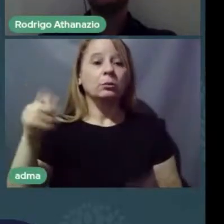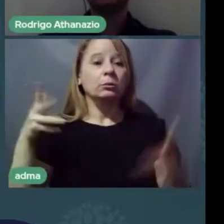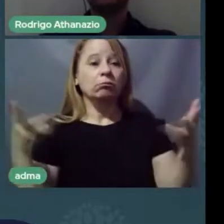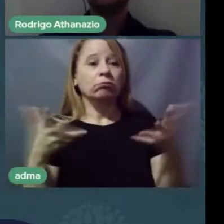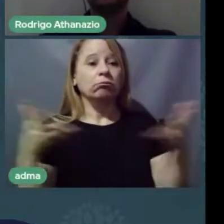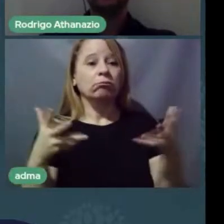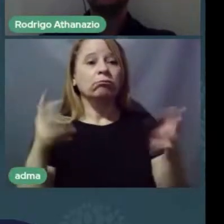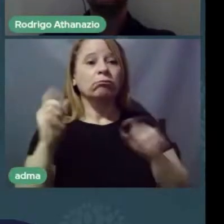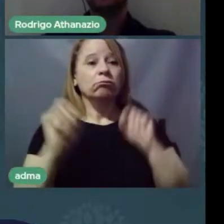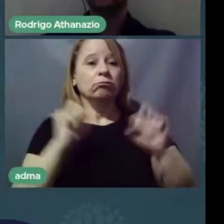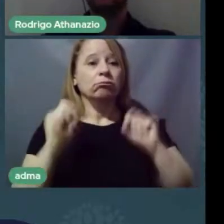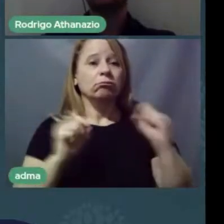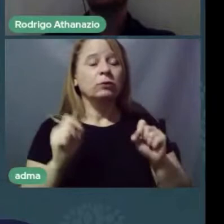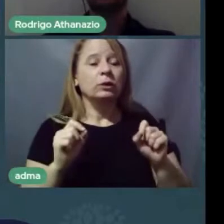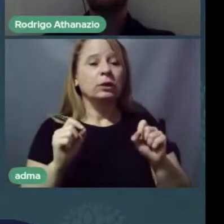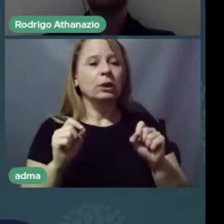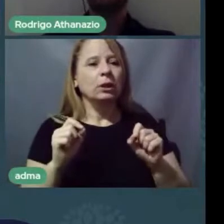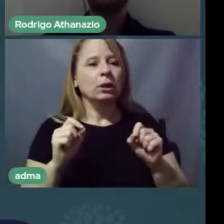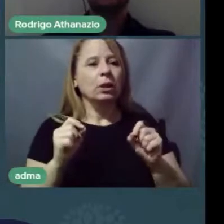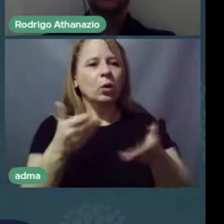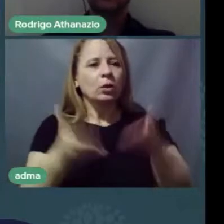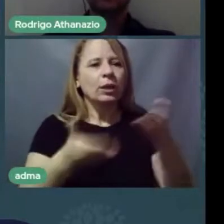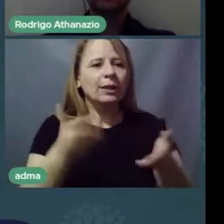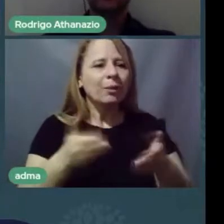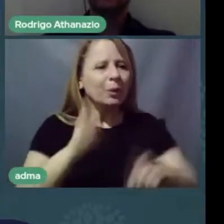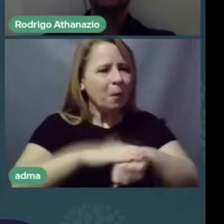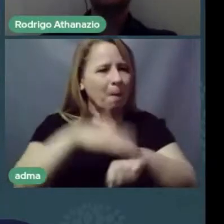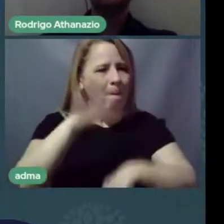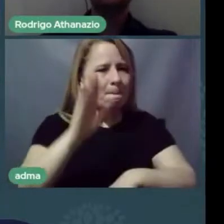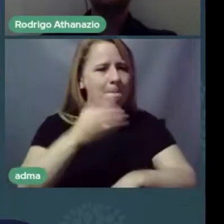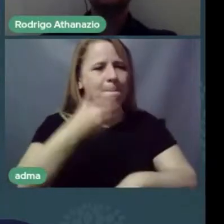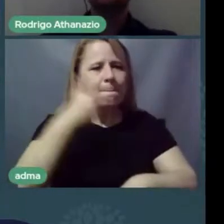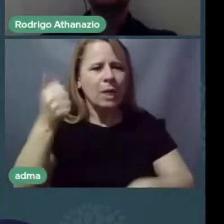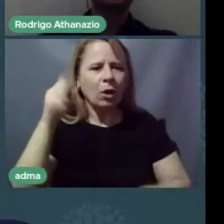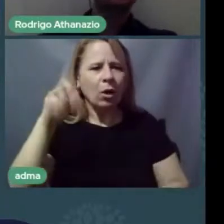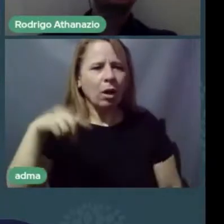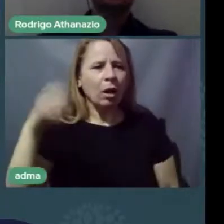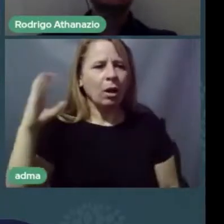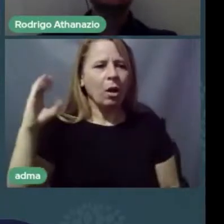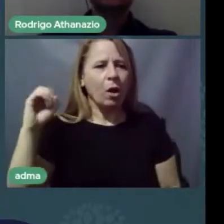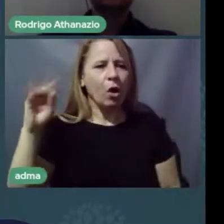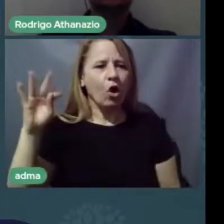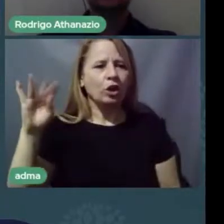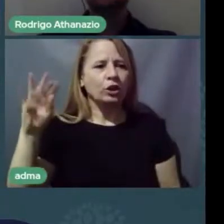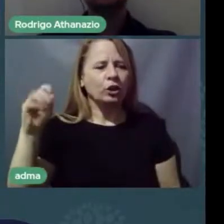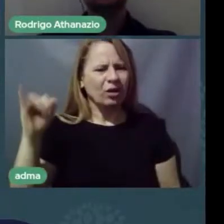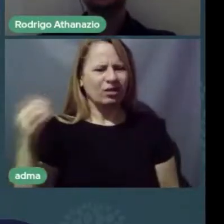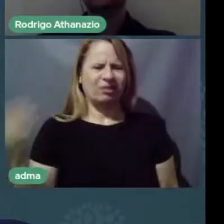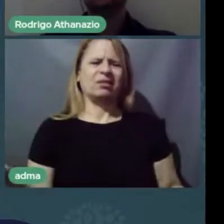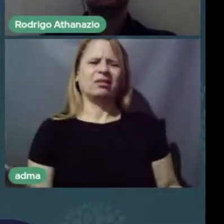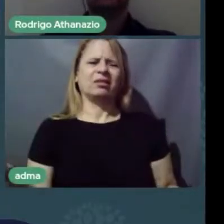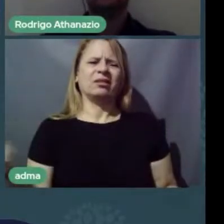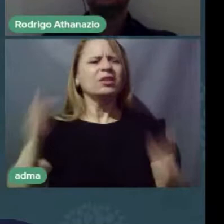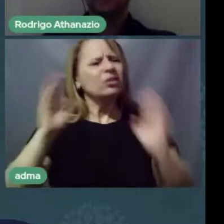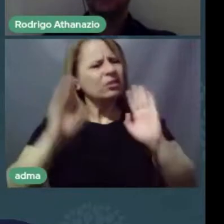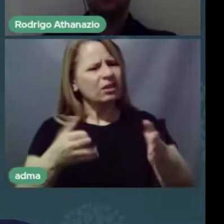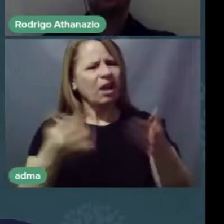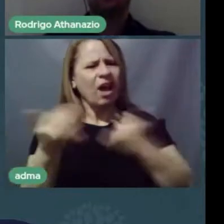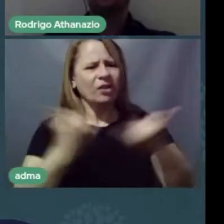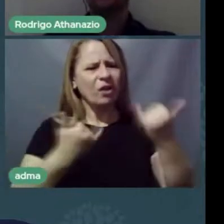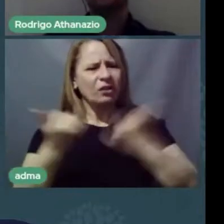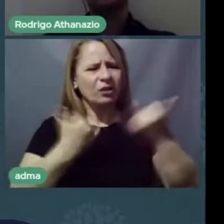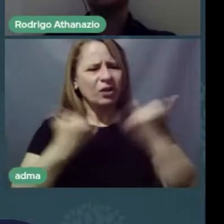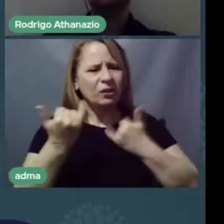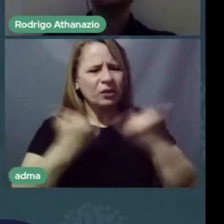O tratamento mais eficaz é o corticoide inalatório. Mas, Rodrigo, eu estou cansado de ouvir de que corticoide faz